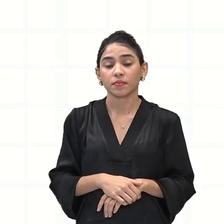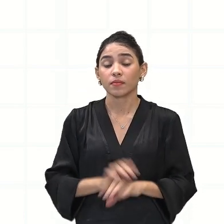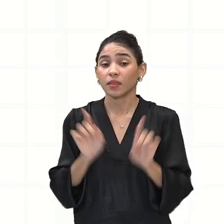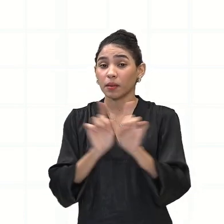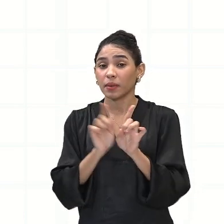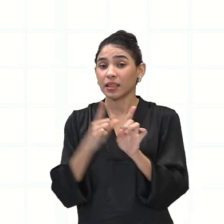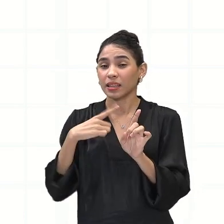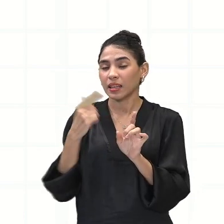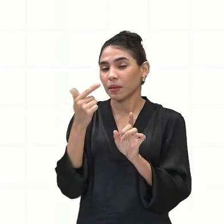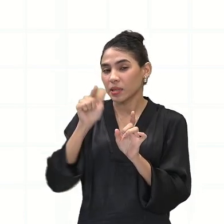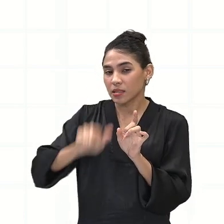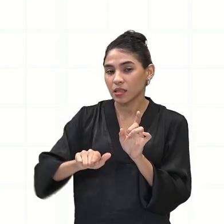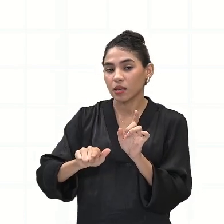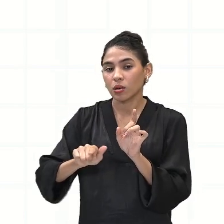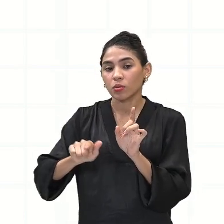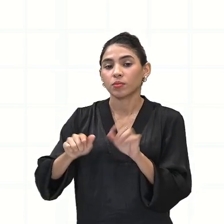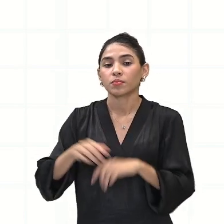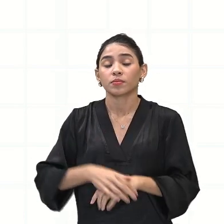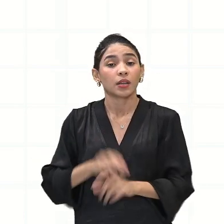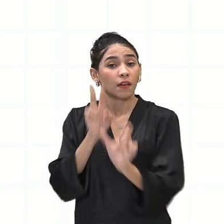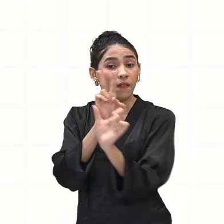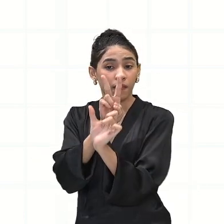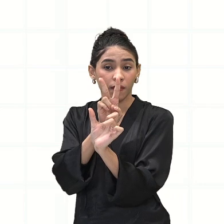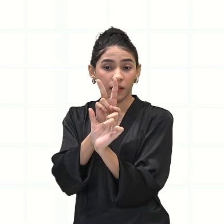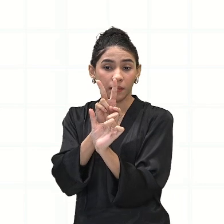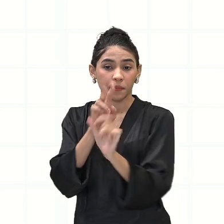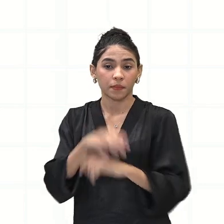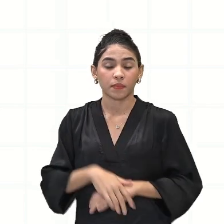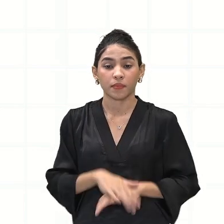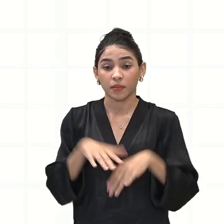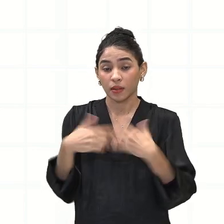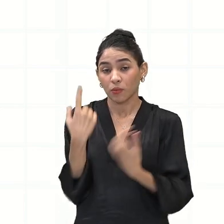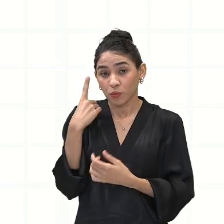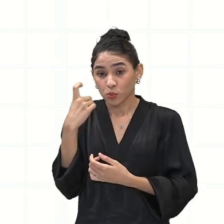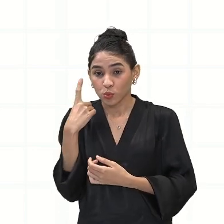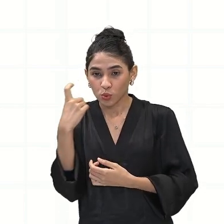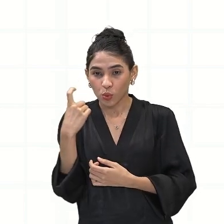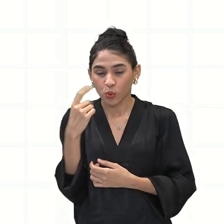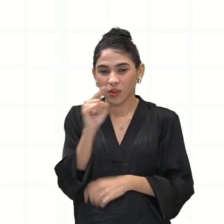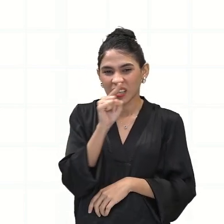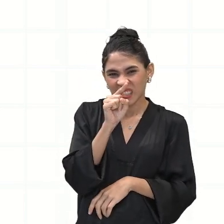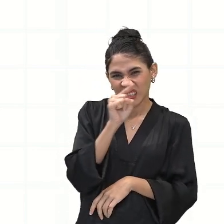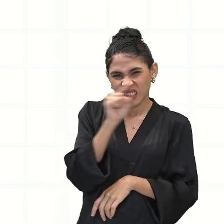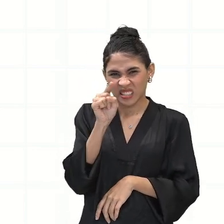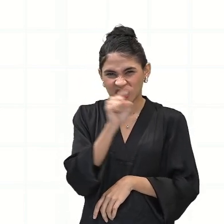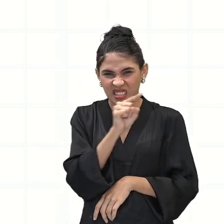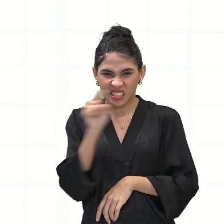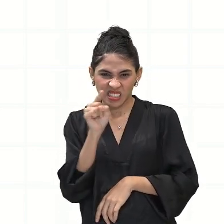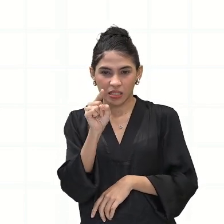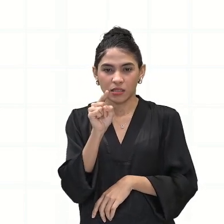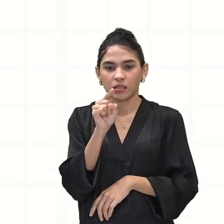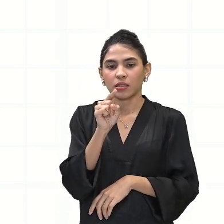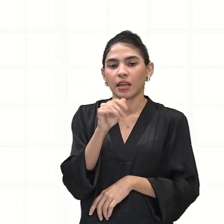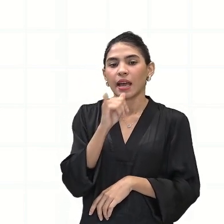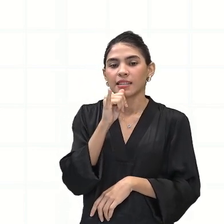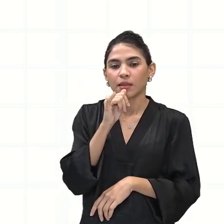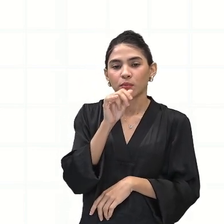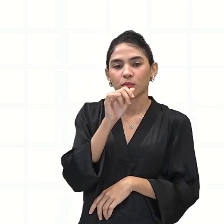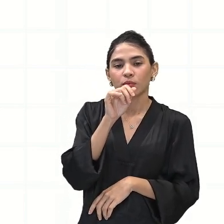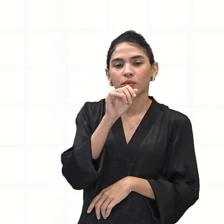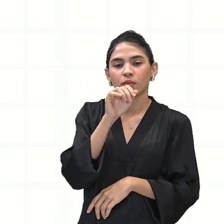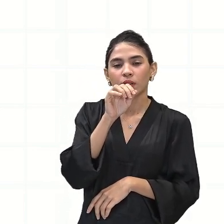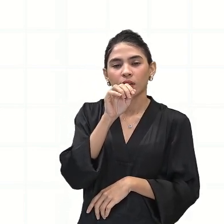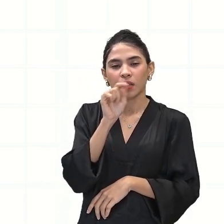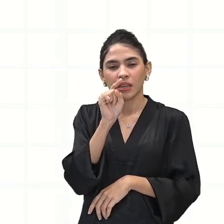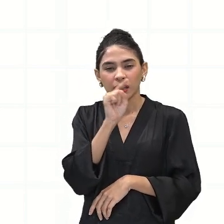Eu tenho, como nós vimos, a repetição do V. Esse som de Z, vozes veludosas, aqui é S, mas o som